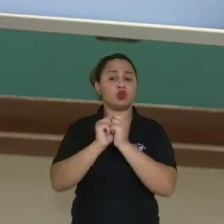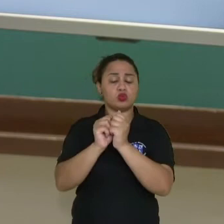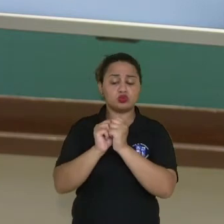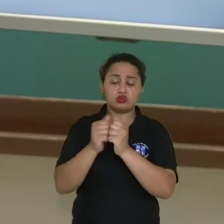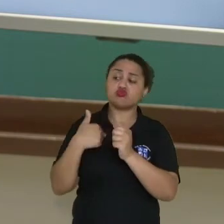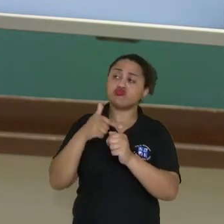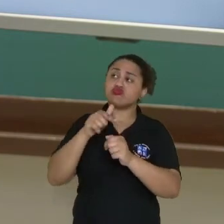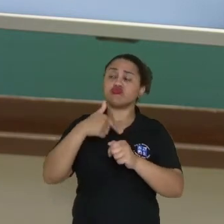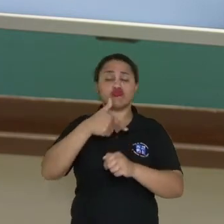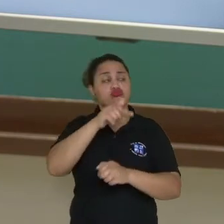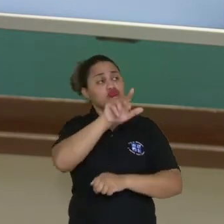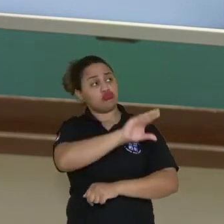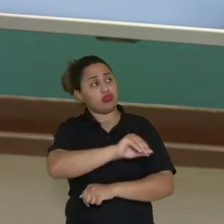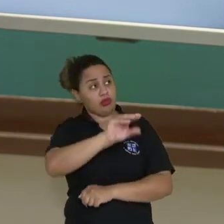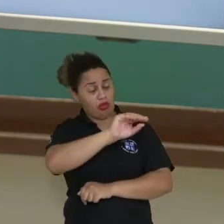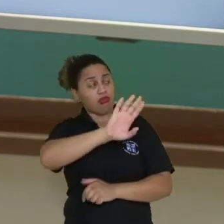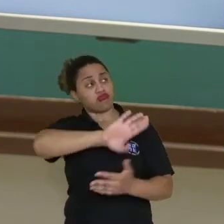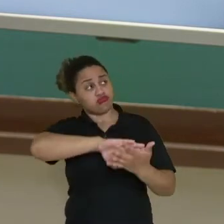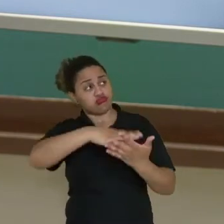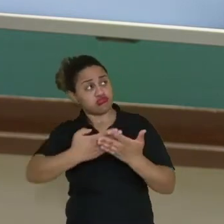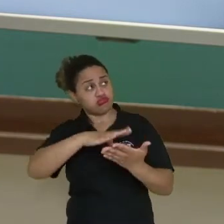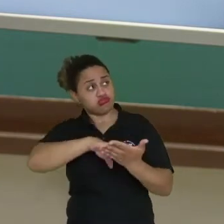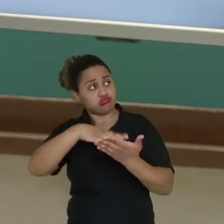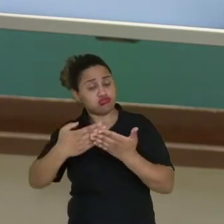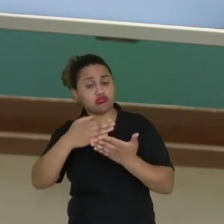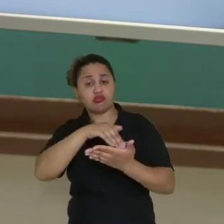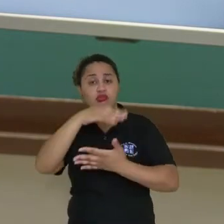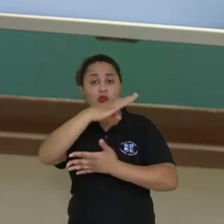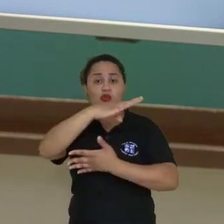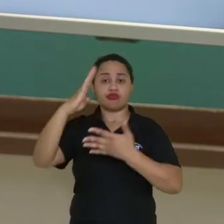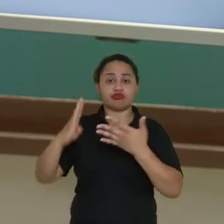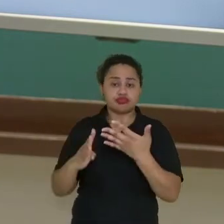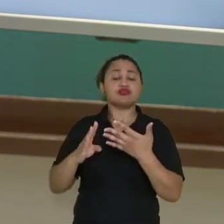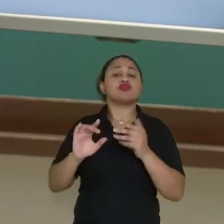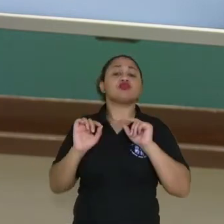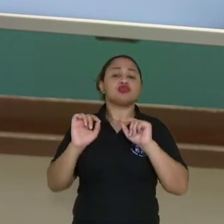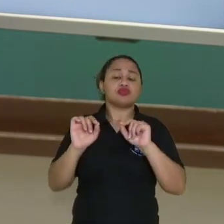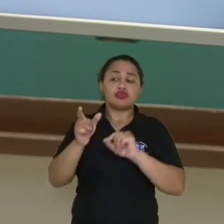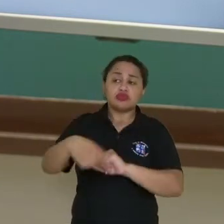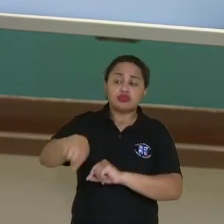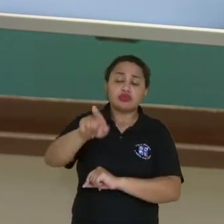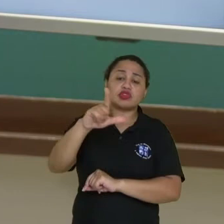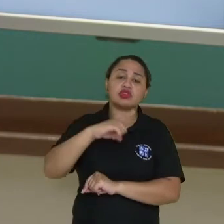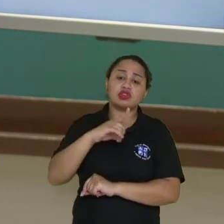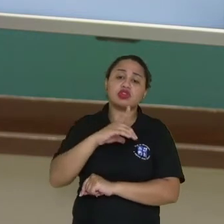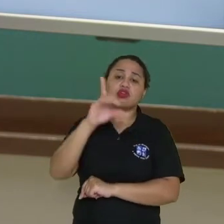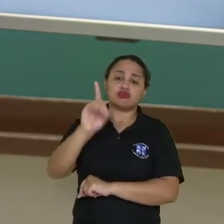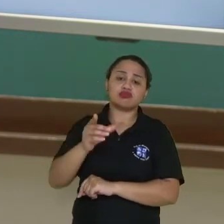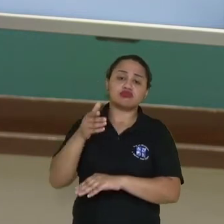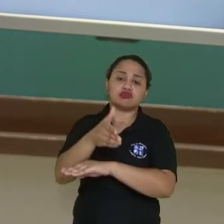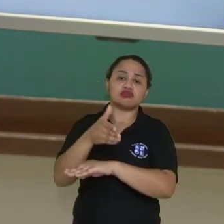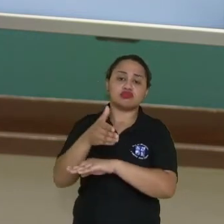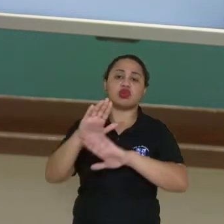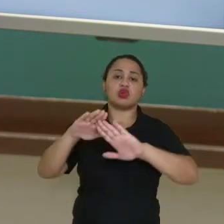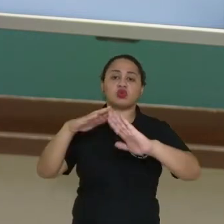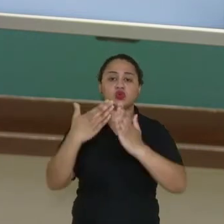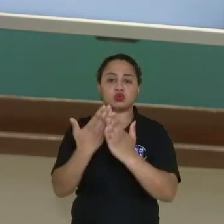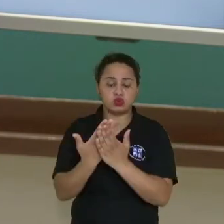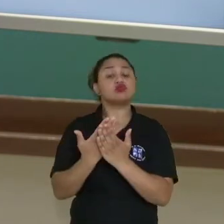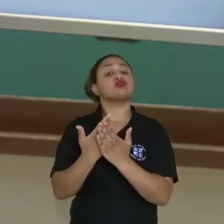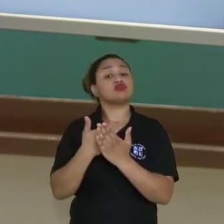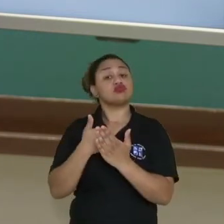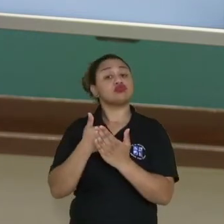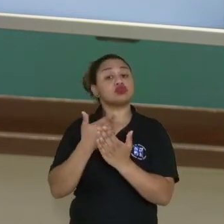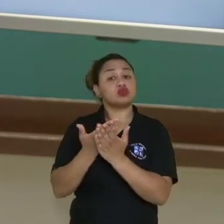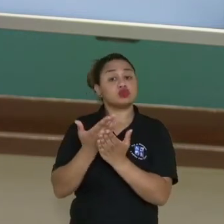que vai fazer a tradução, a transcrição da linguagem do professor para a linguagem de sinais, para que o aluno possa ter